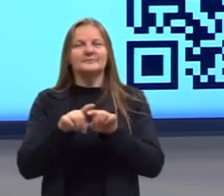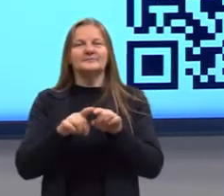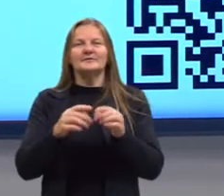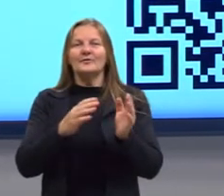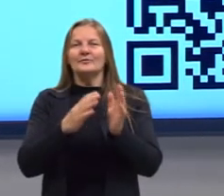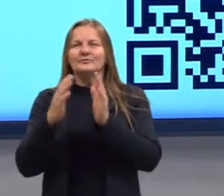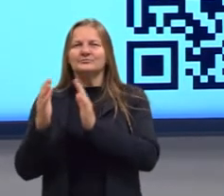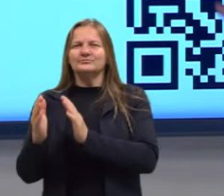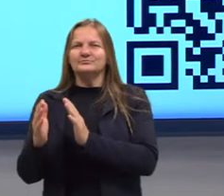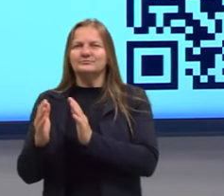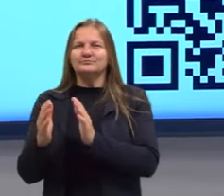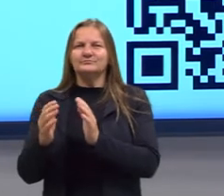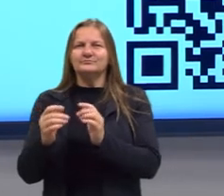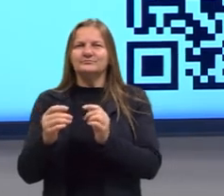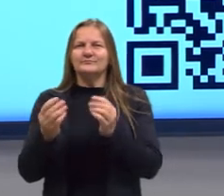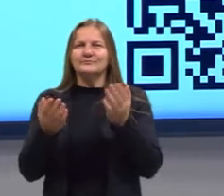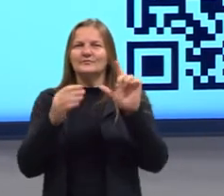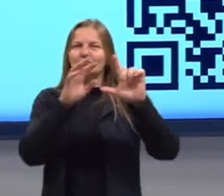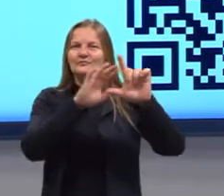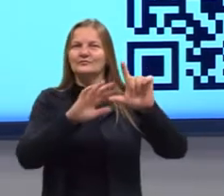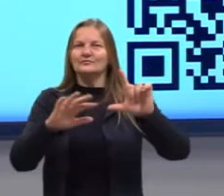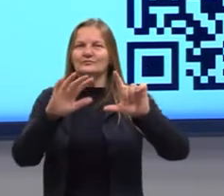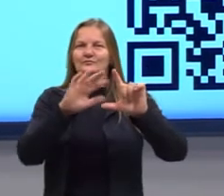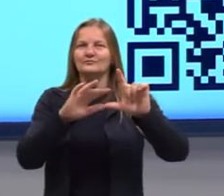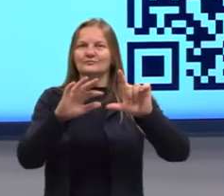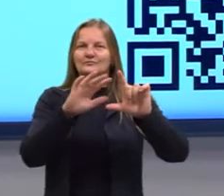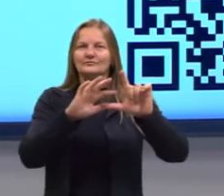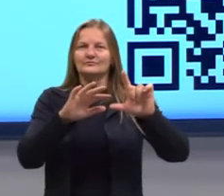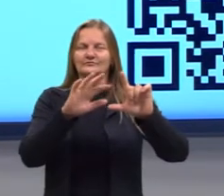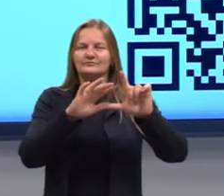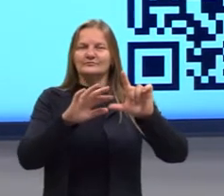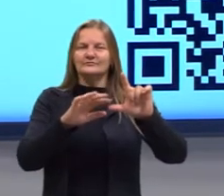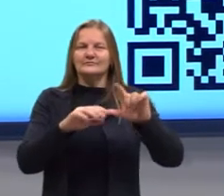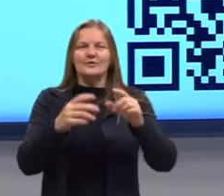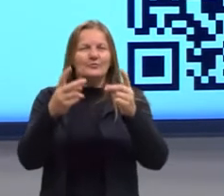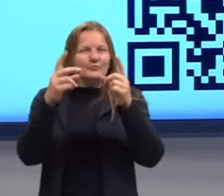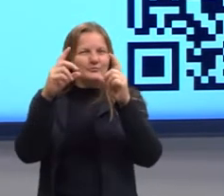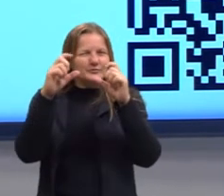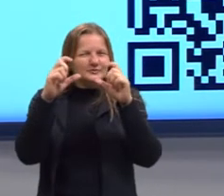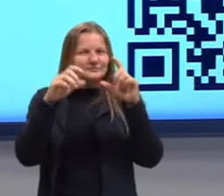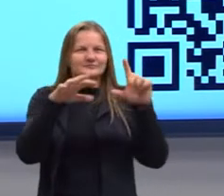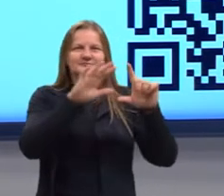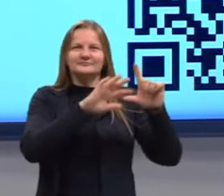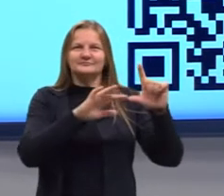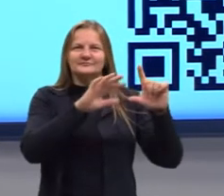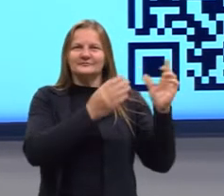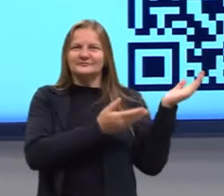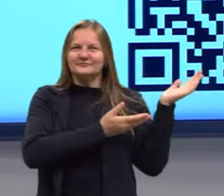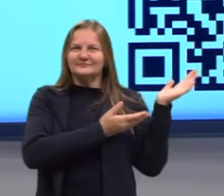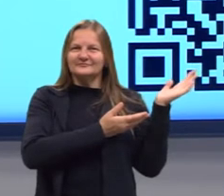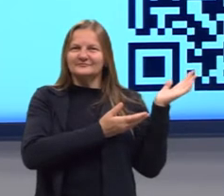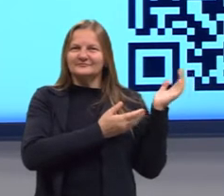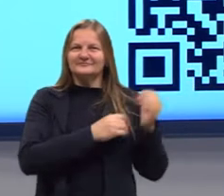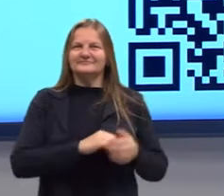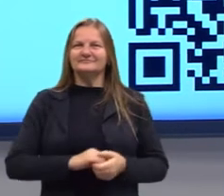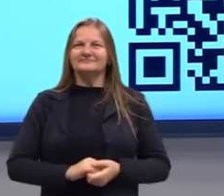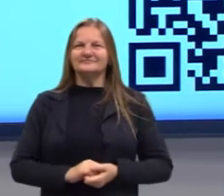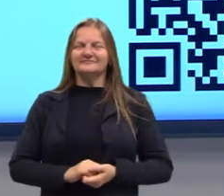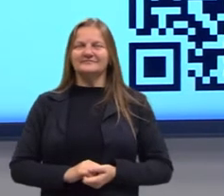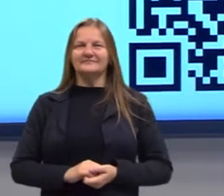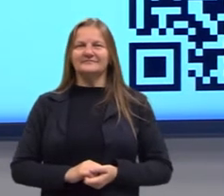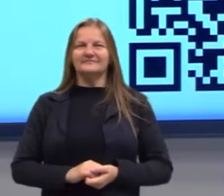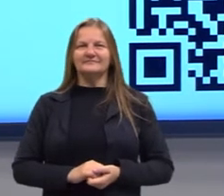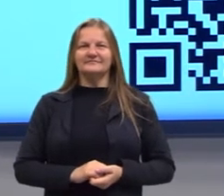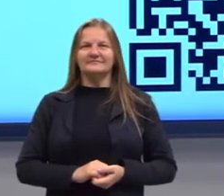aqui o lado nós temos o nosso QR Code se vocês capturar então ele com a câmera do telefone vocês